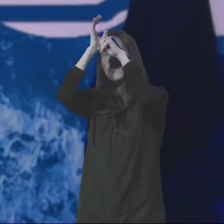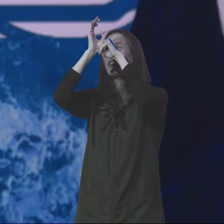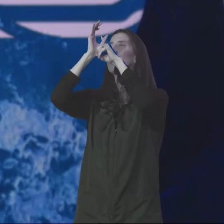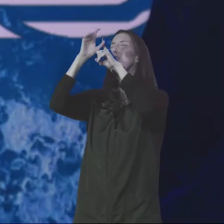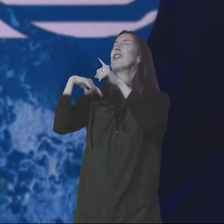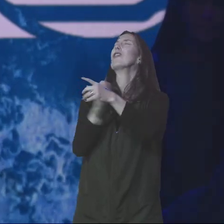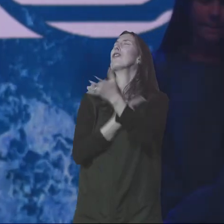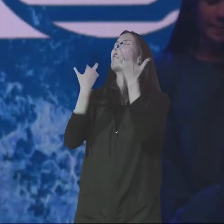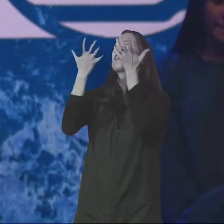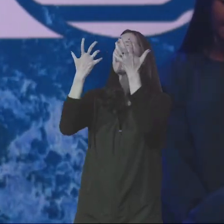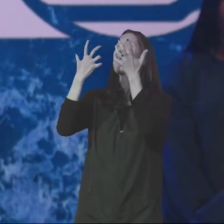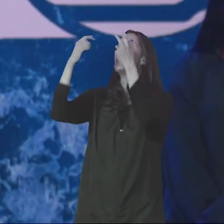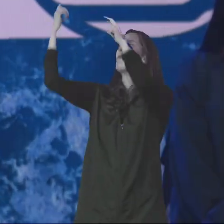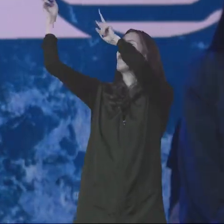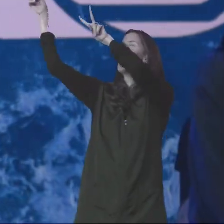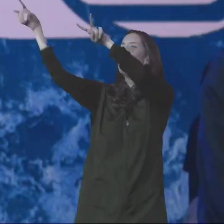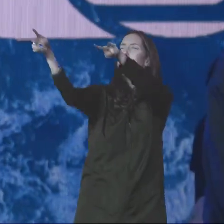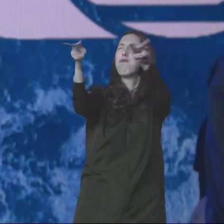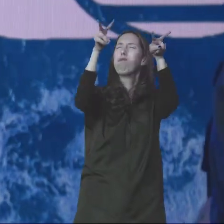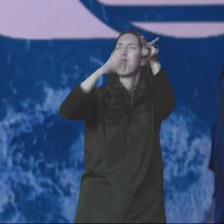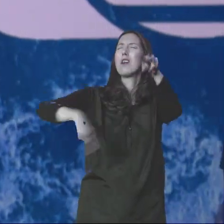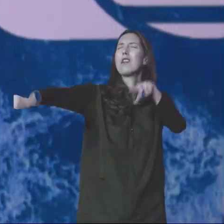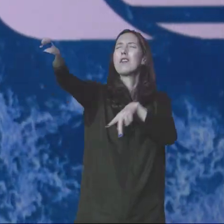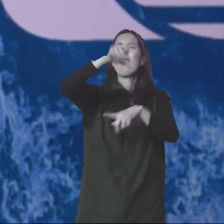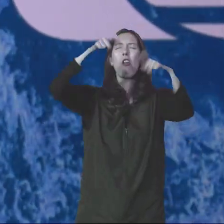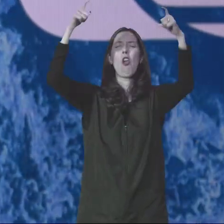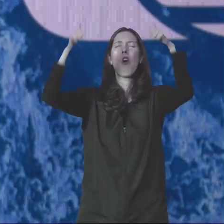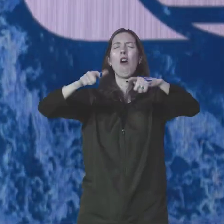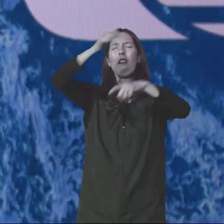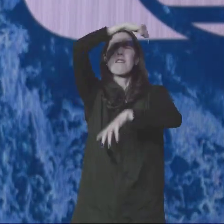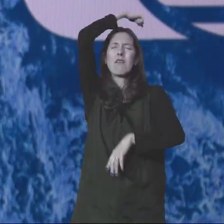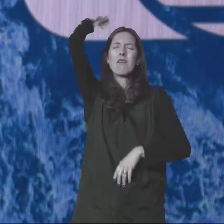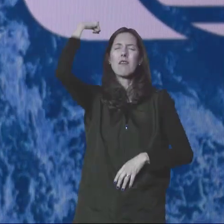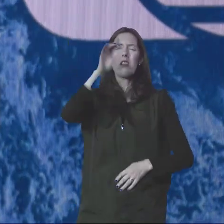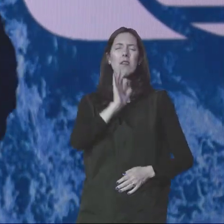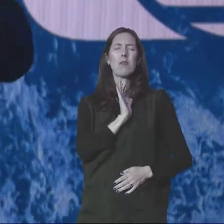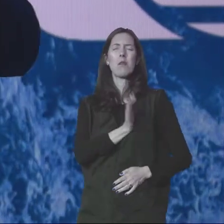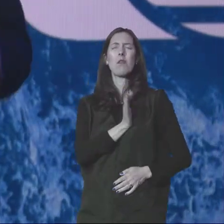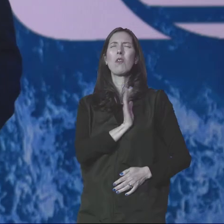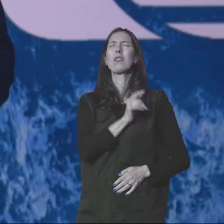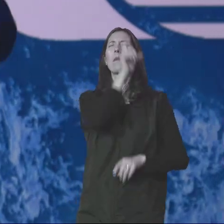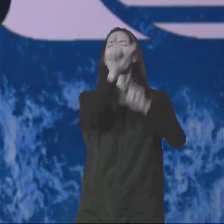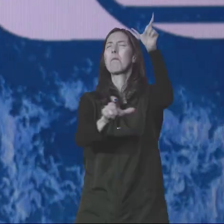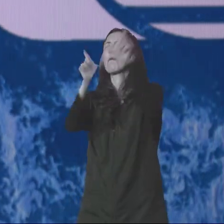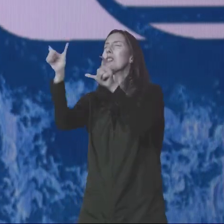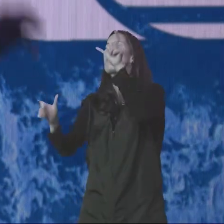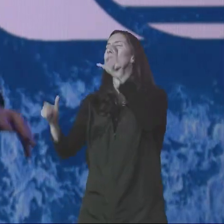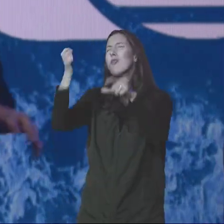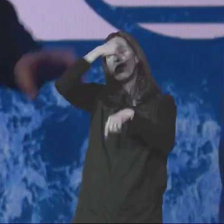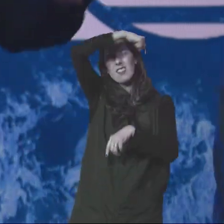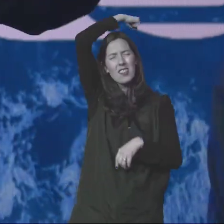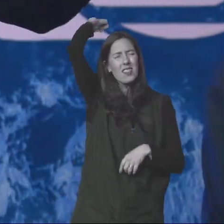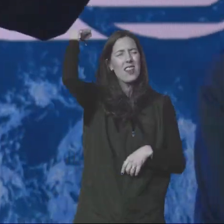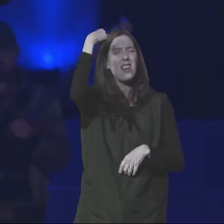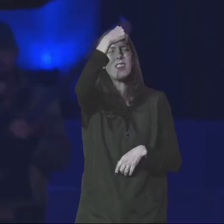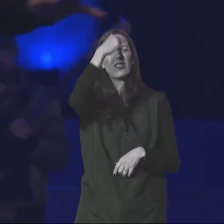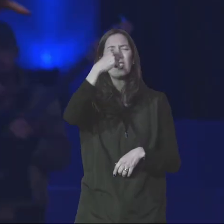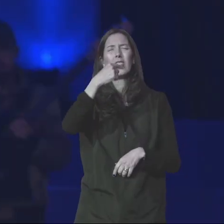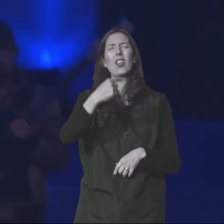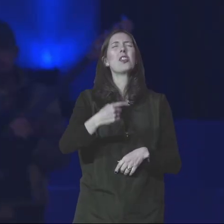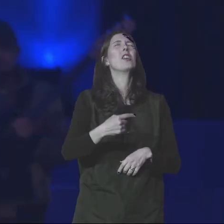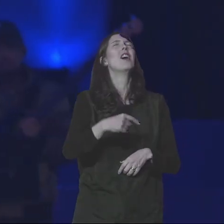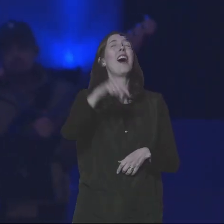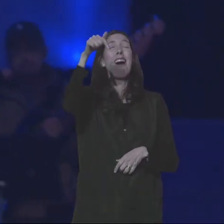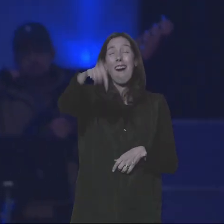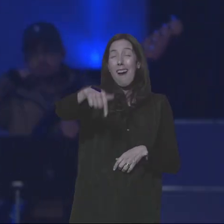santos. Um acampamento santo ao Senhor. Que nada, Pai, nada aqui no